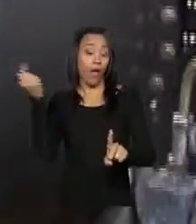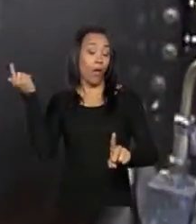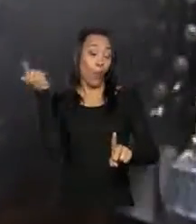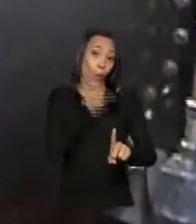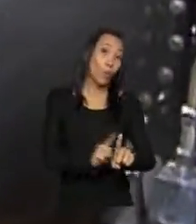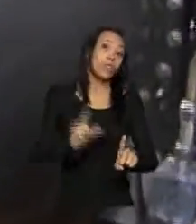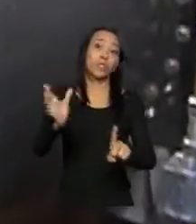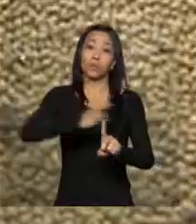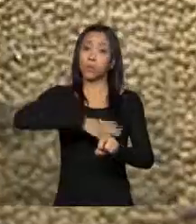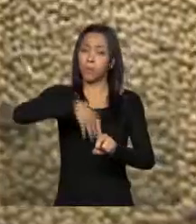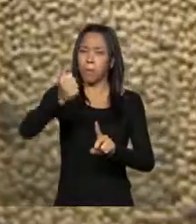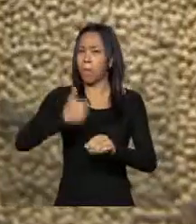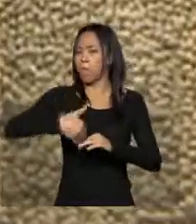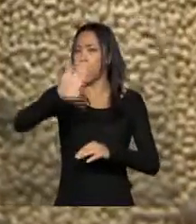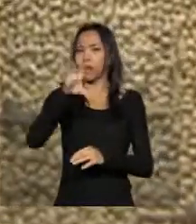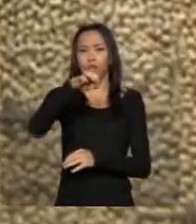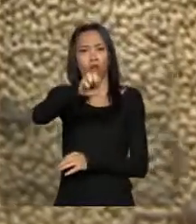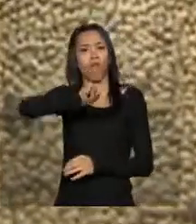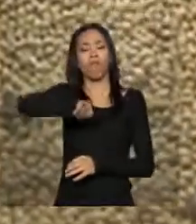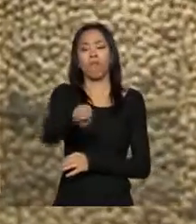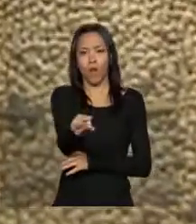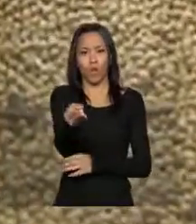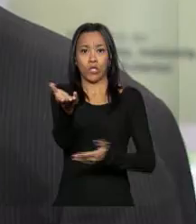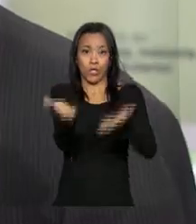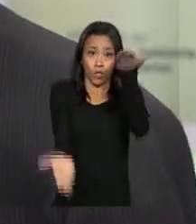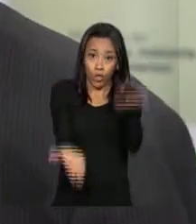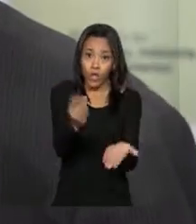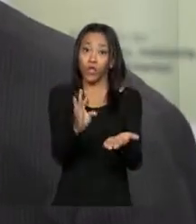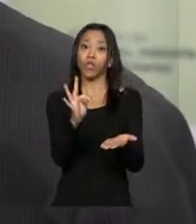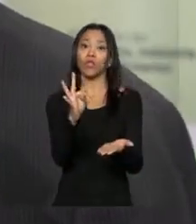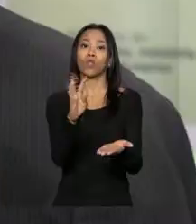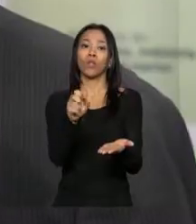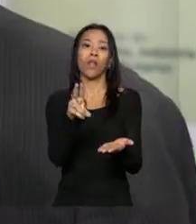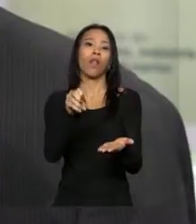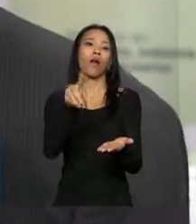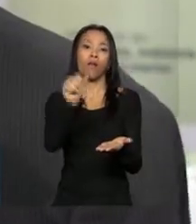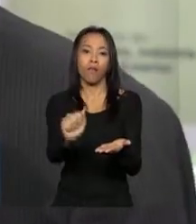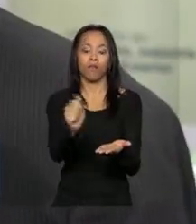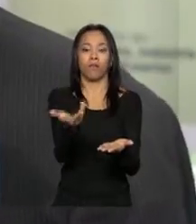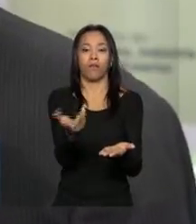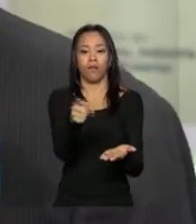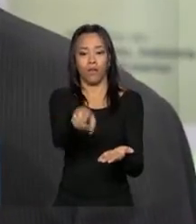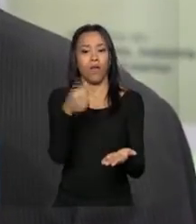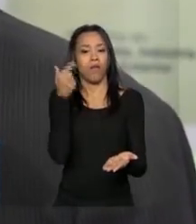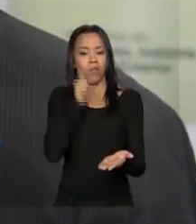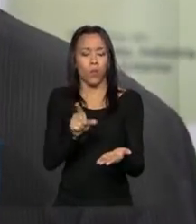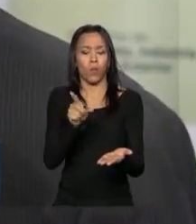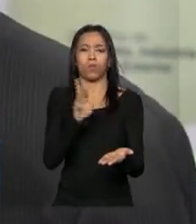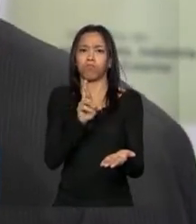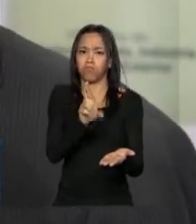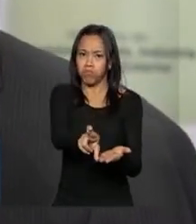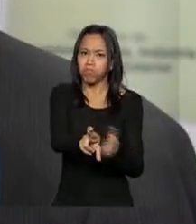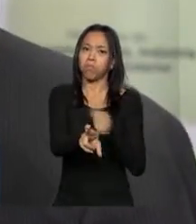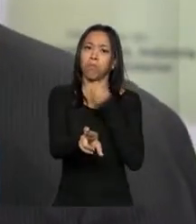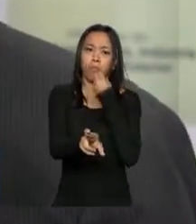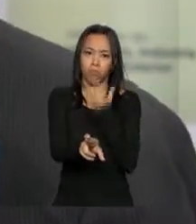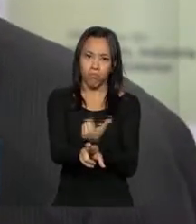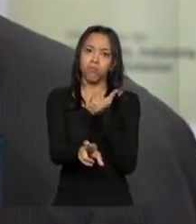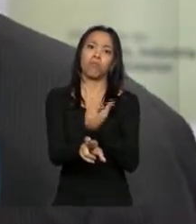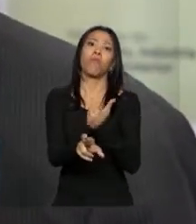na embarcação de mais de 9 milhões de toneladas. O resultado da balança, que é o saldo comercial,